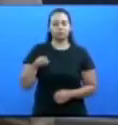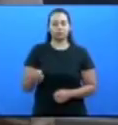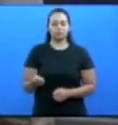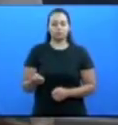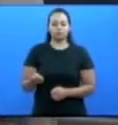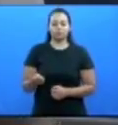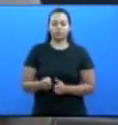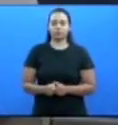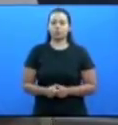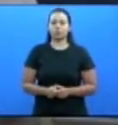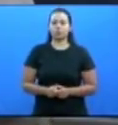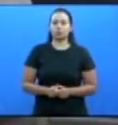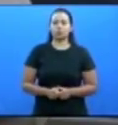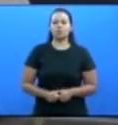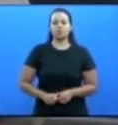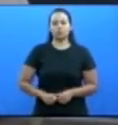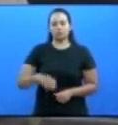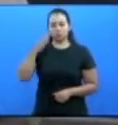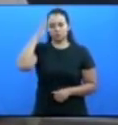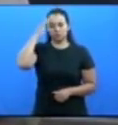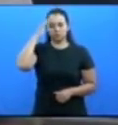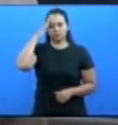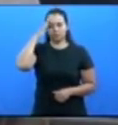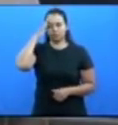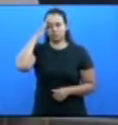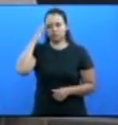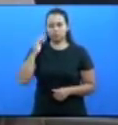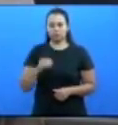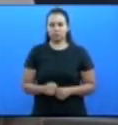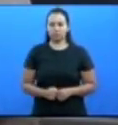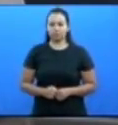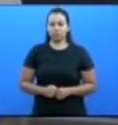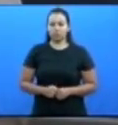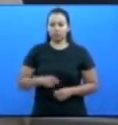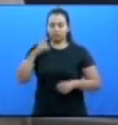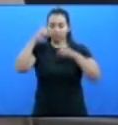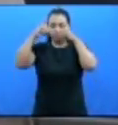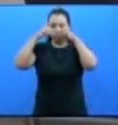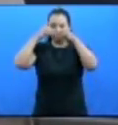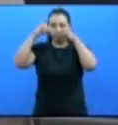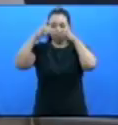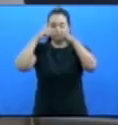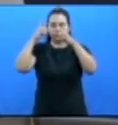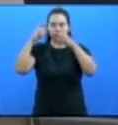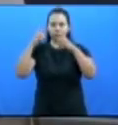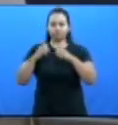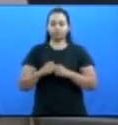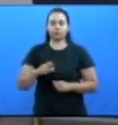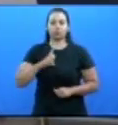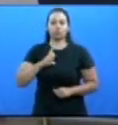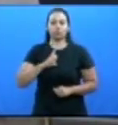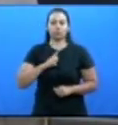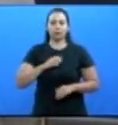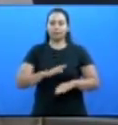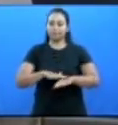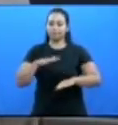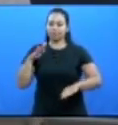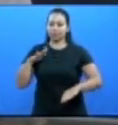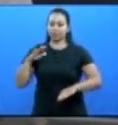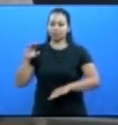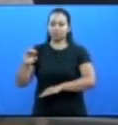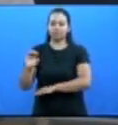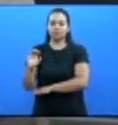os recursos, com recursos próprios do município, pode-se fazer apenas o emergencial, né? Acho que há uma